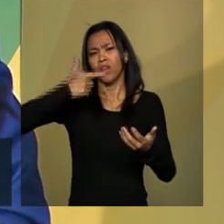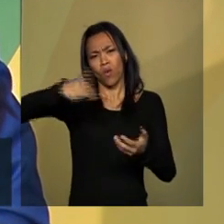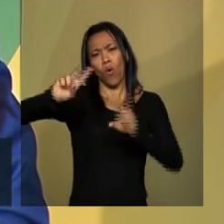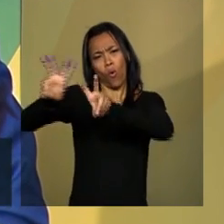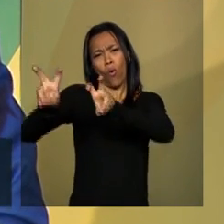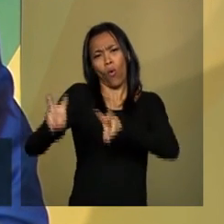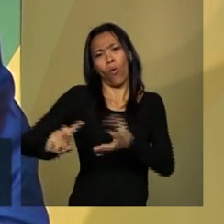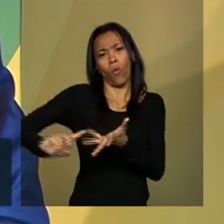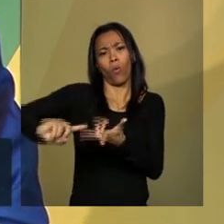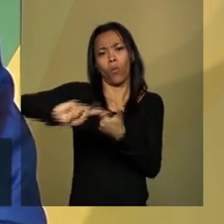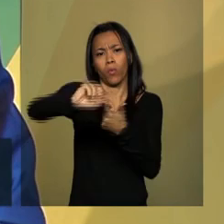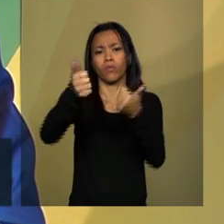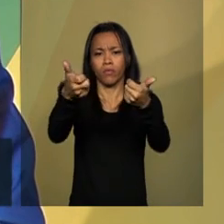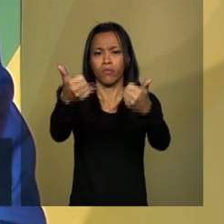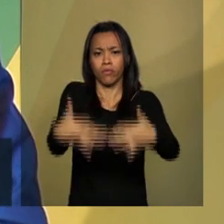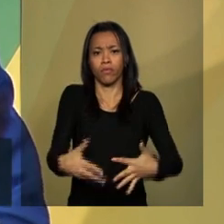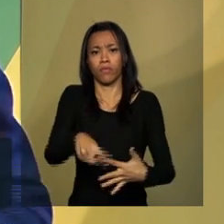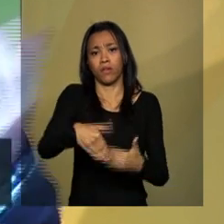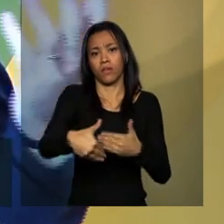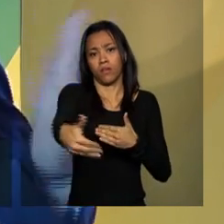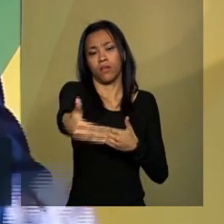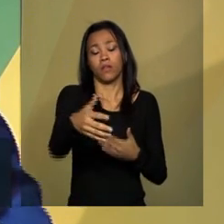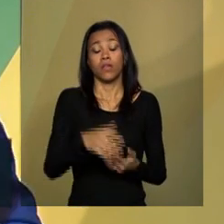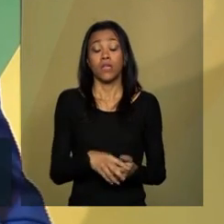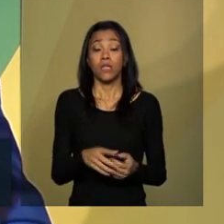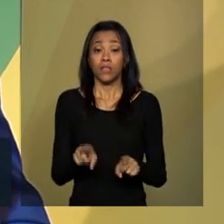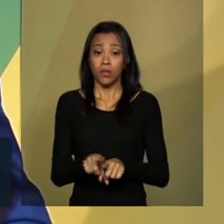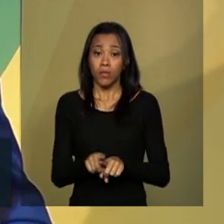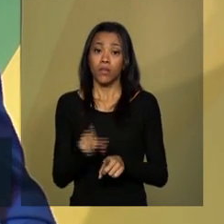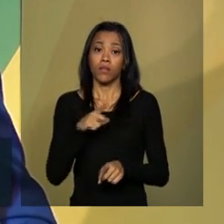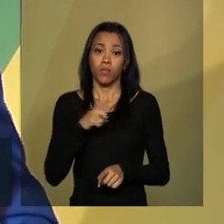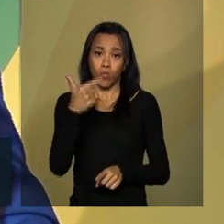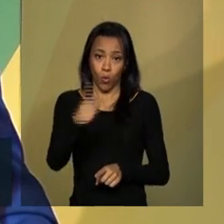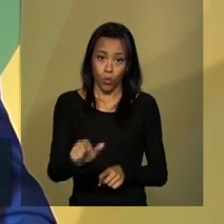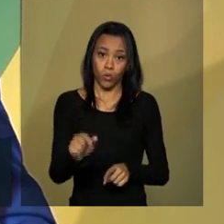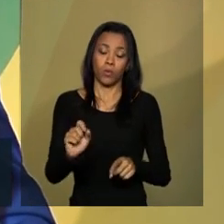de nosso programa de investimento em logística, o PIL.